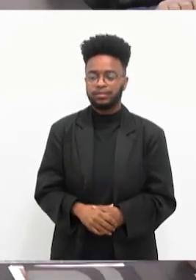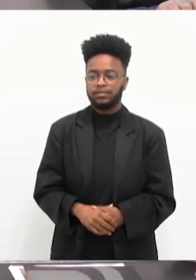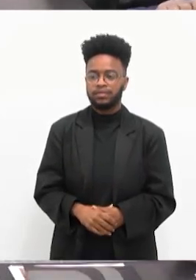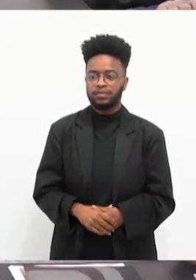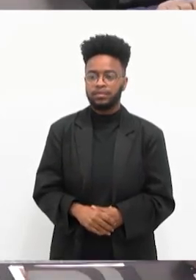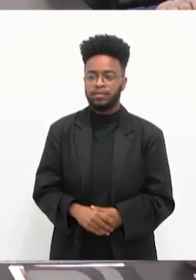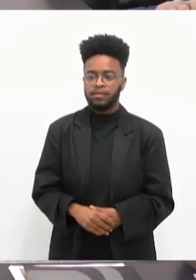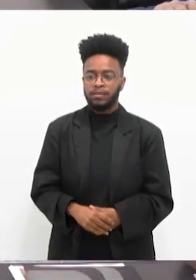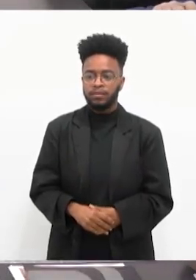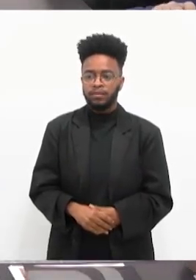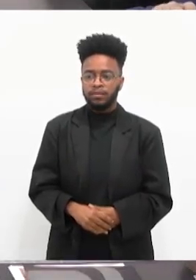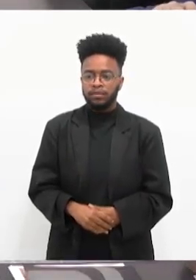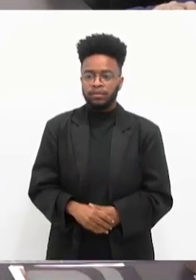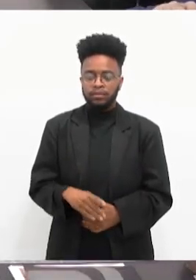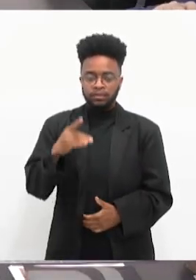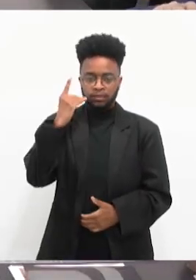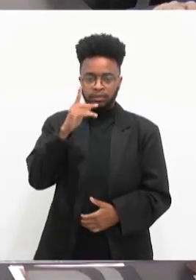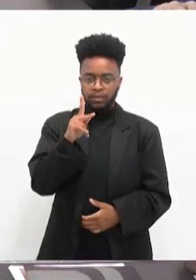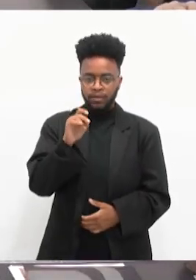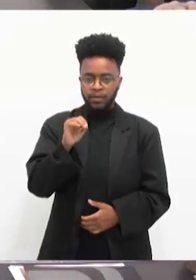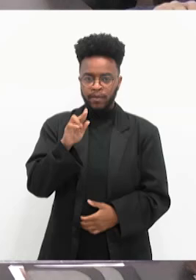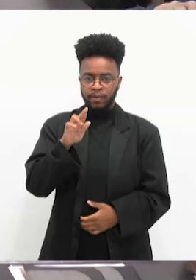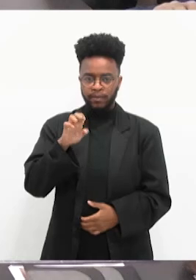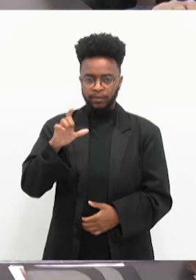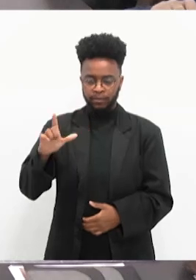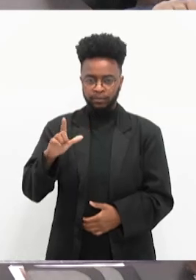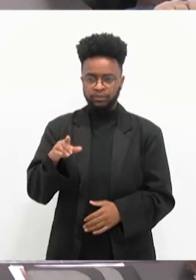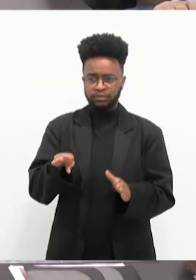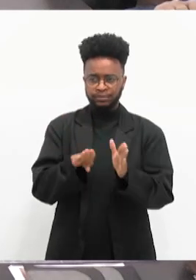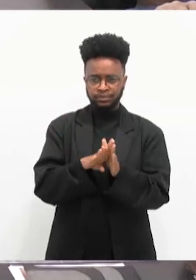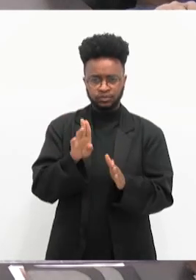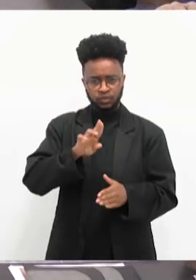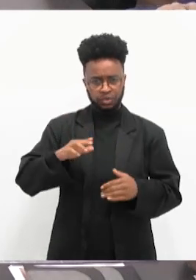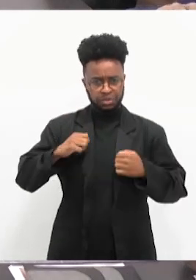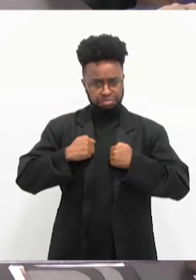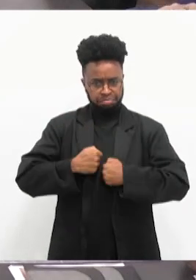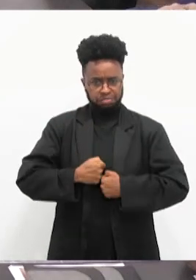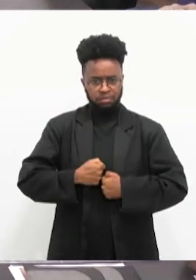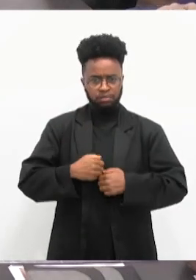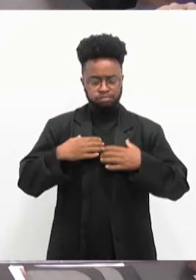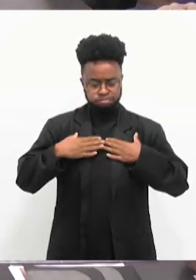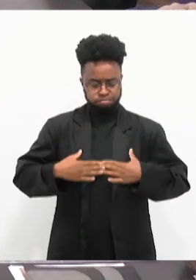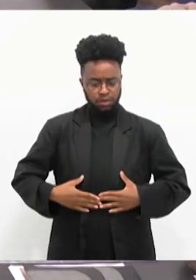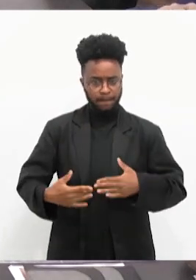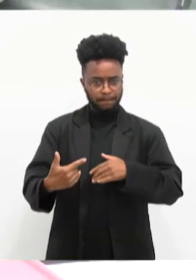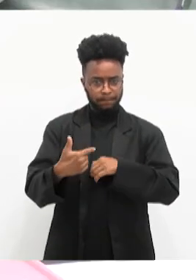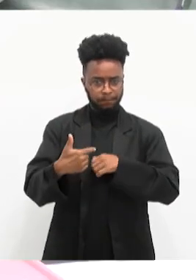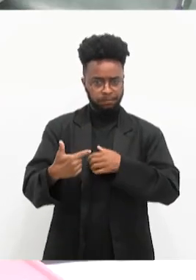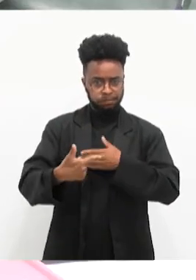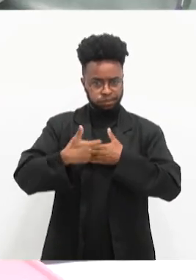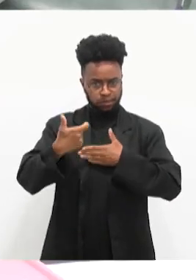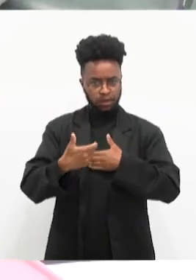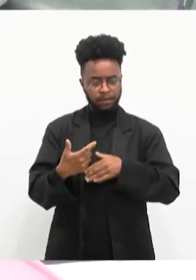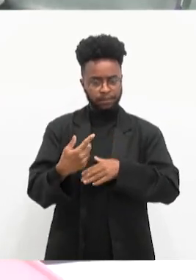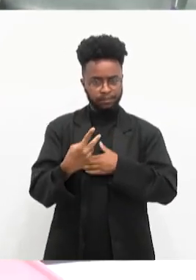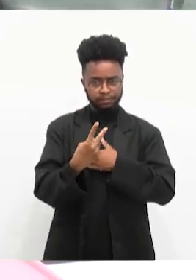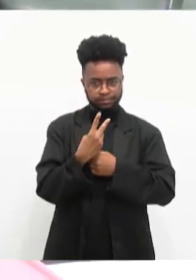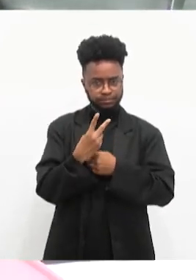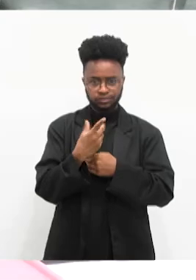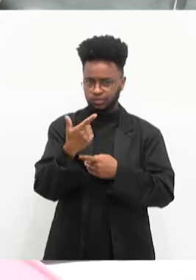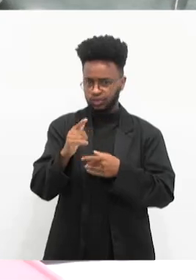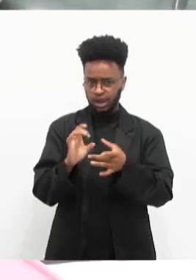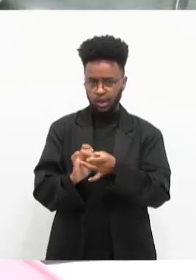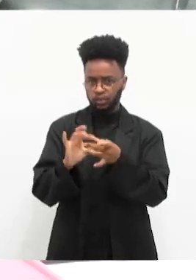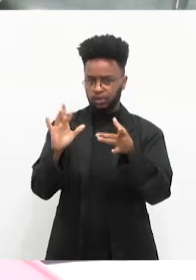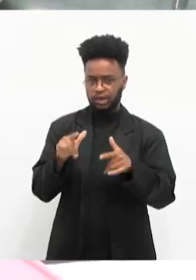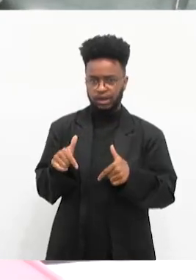Valeu, Ô, deputado Poubel, Vossa Excelência está andando muito com colete, isso é um vício de iniciativa, porque Vossa Excelência não tem a autorização para andar por